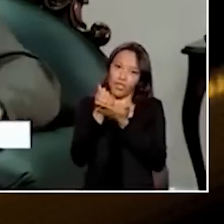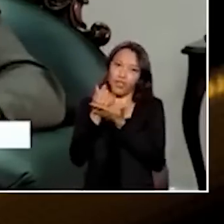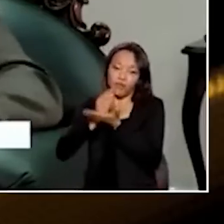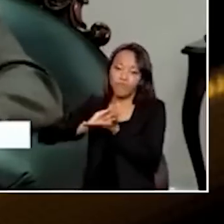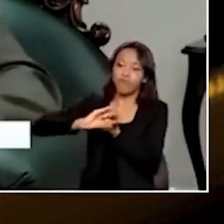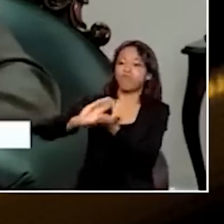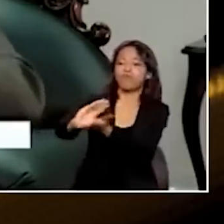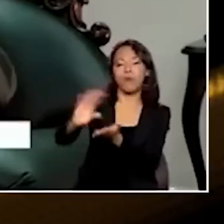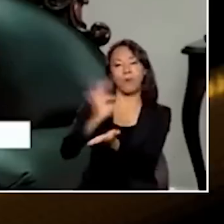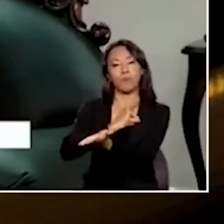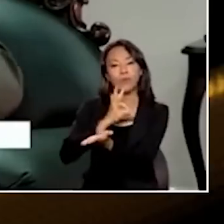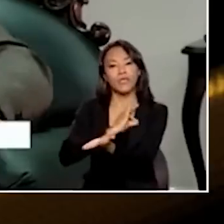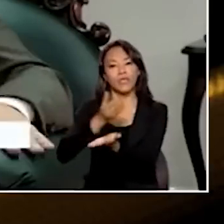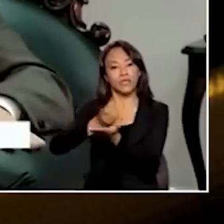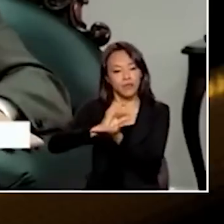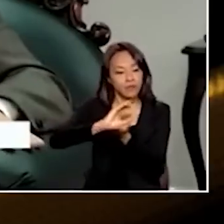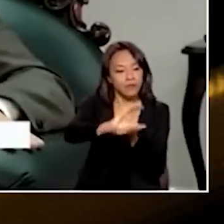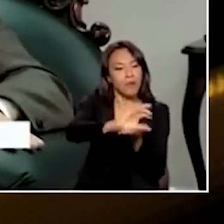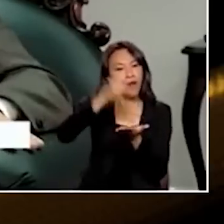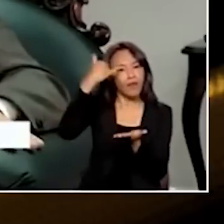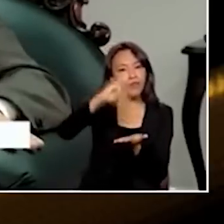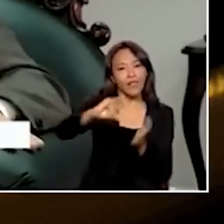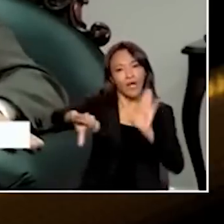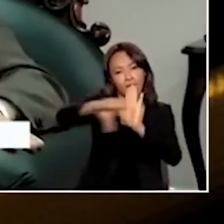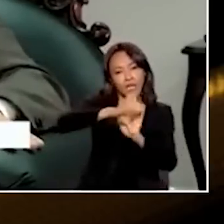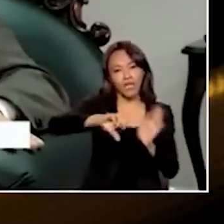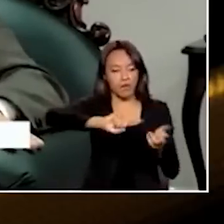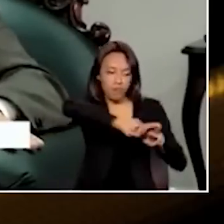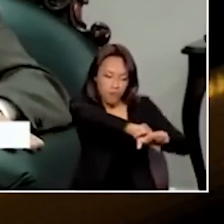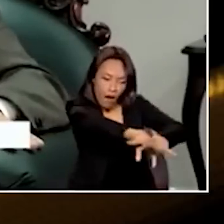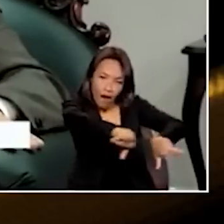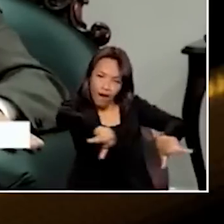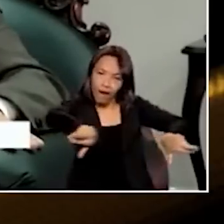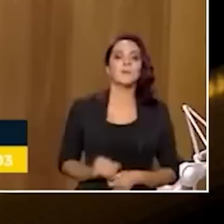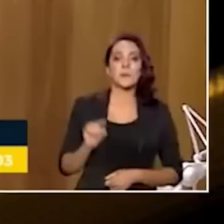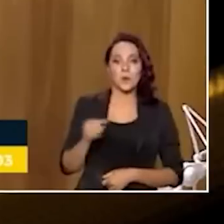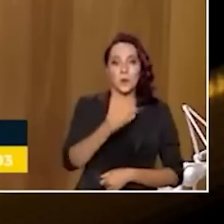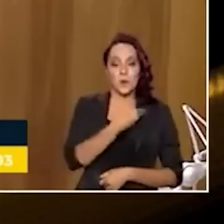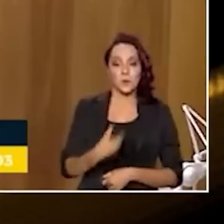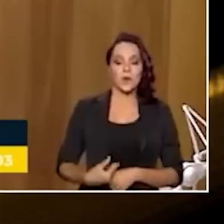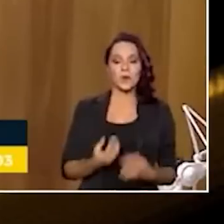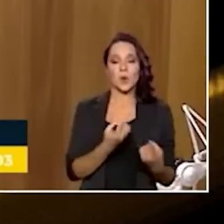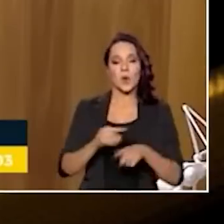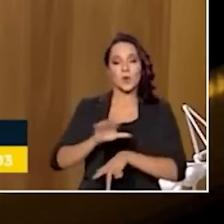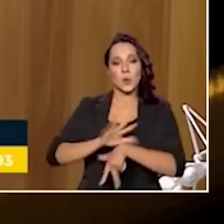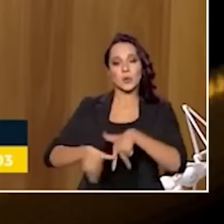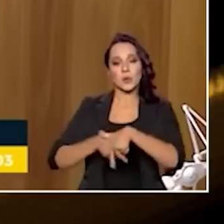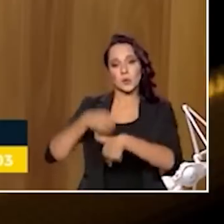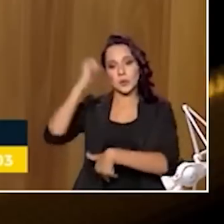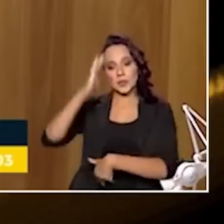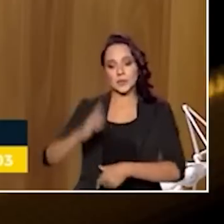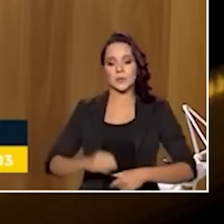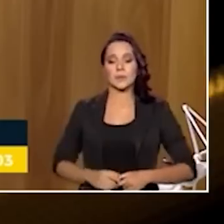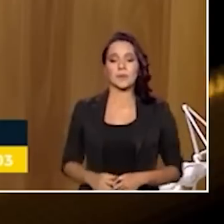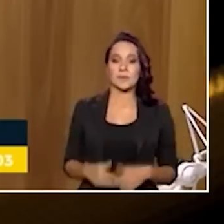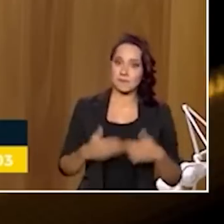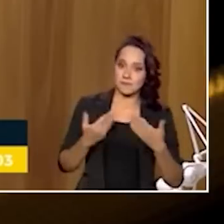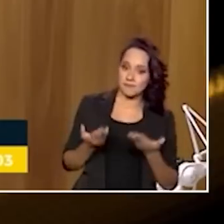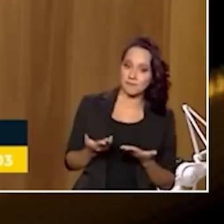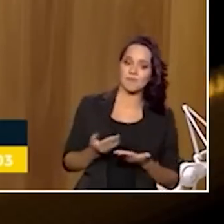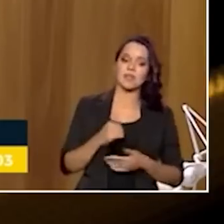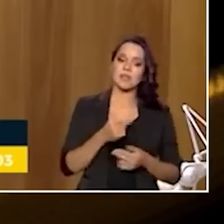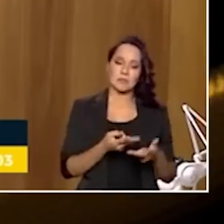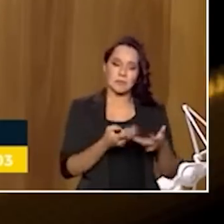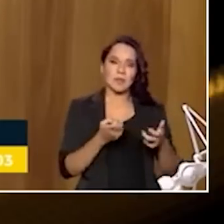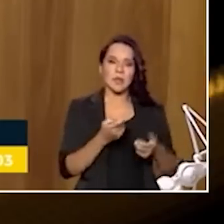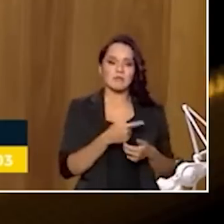anodatário né são as grandes anedotas da época da operação Lava Jato Não vai acontecer isso E como